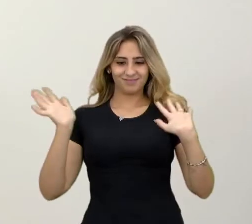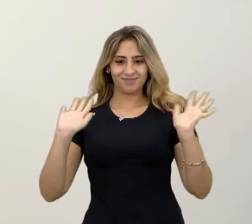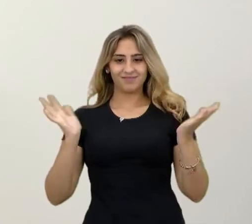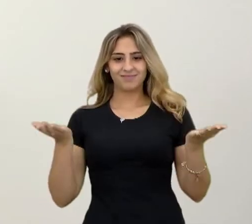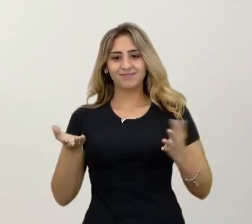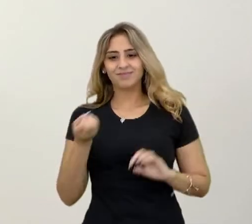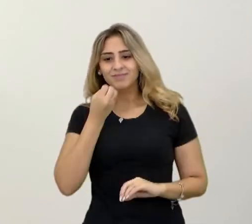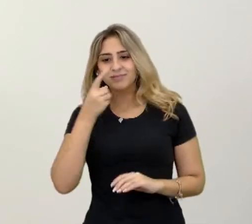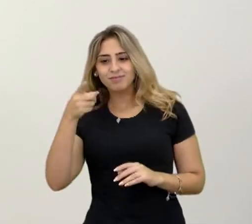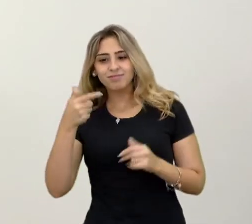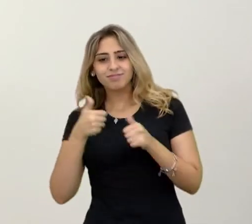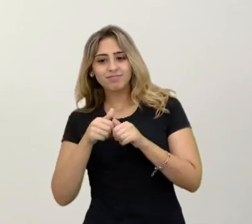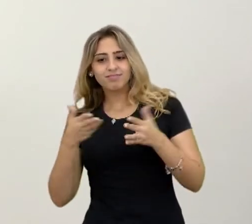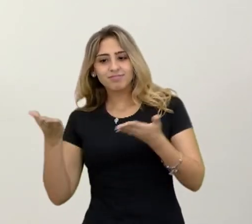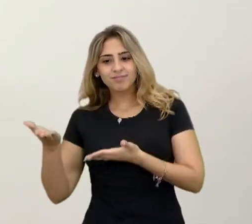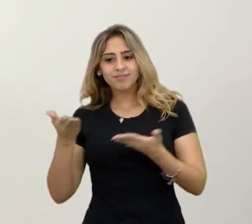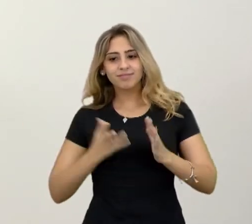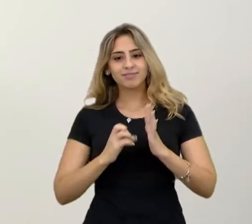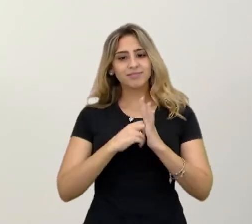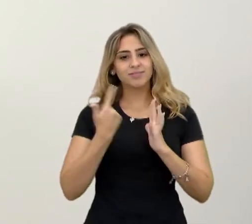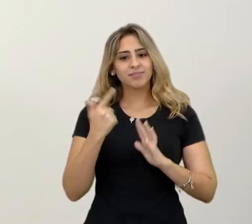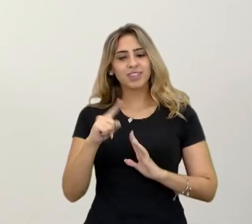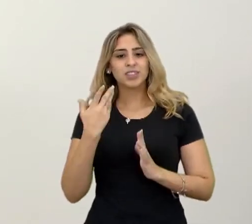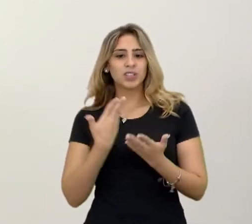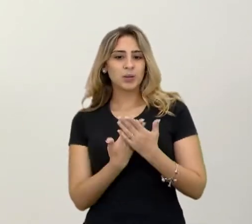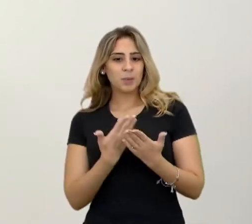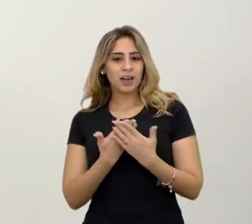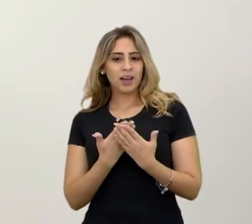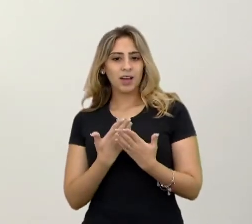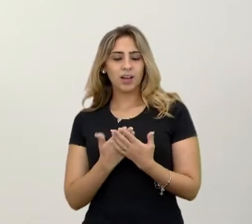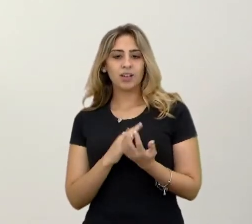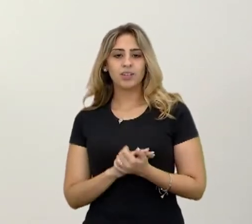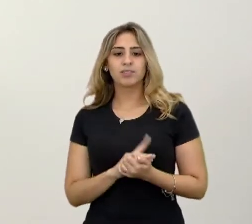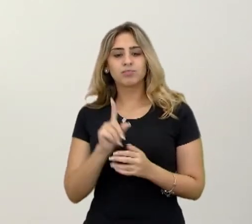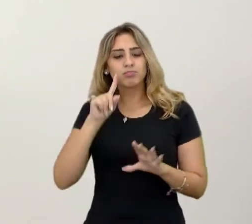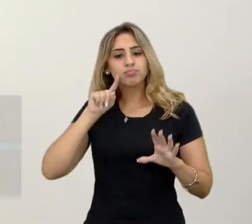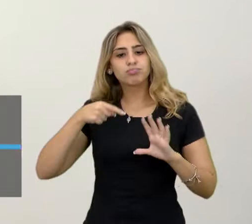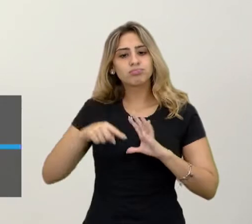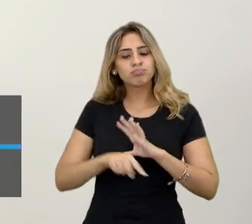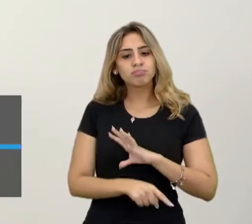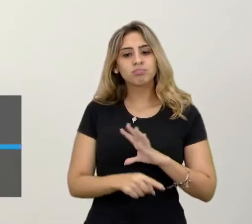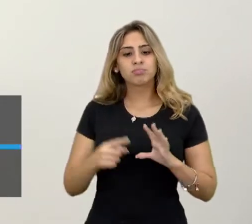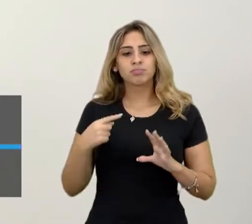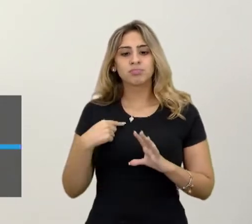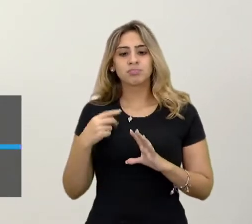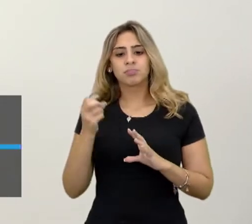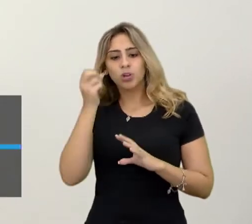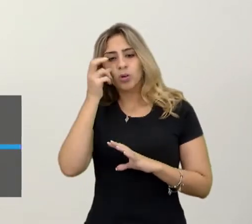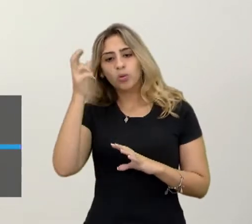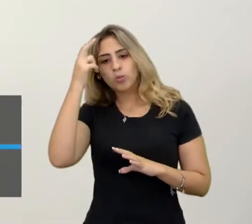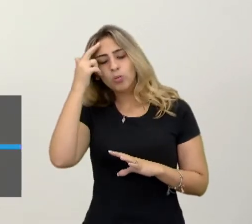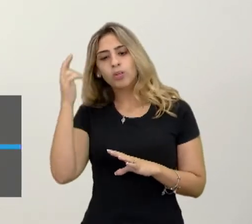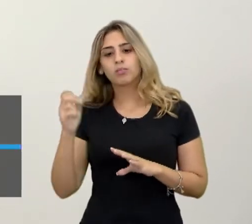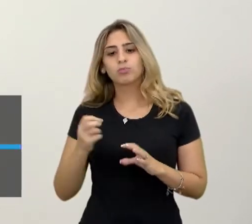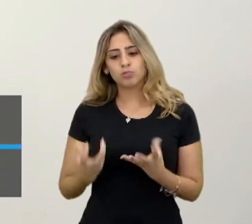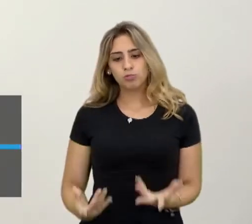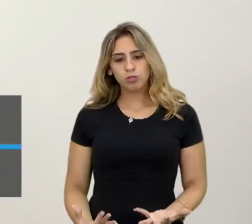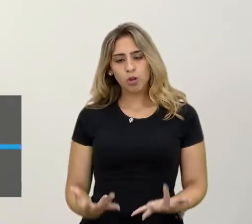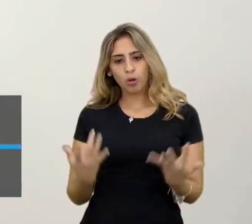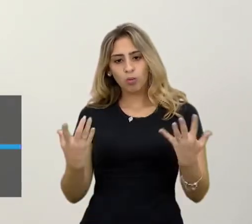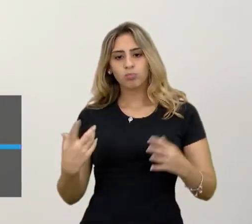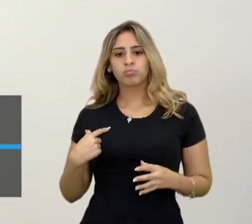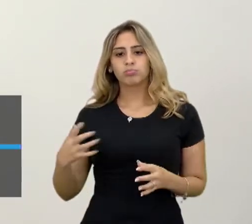gente, que bom que vocês nos acessaram aqui para mais uma aulinha aqui do aprofundamento à cultura do solo do campo à cidade. Eu sou